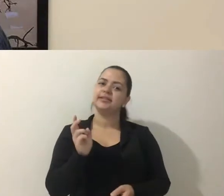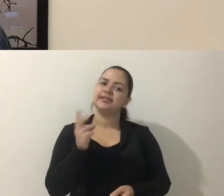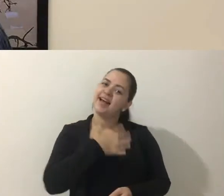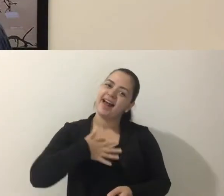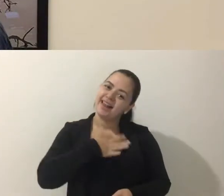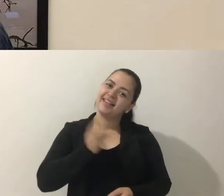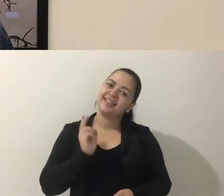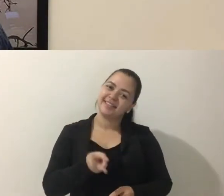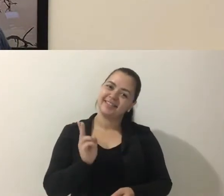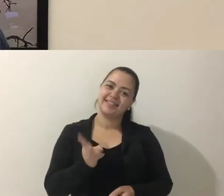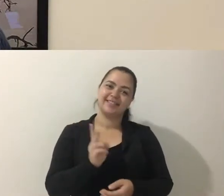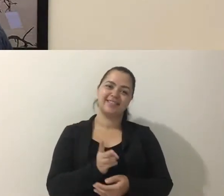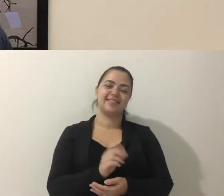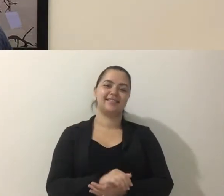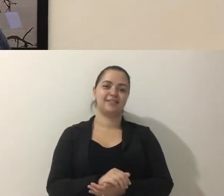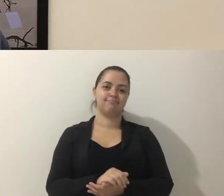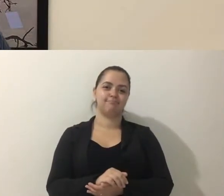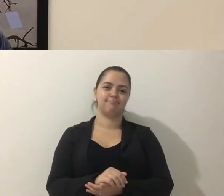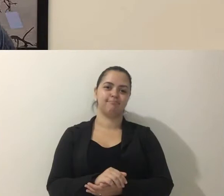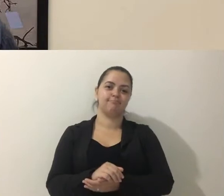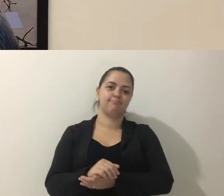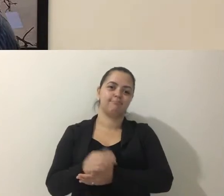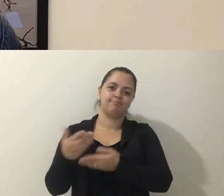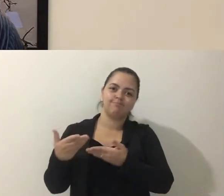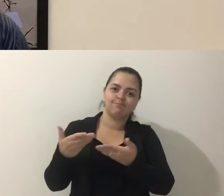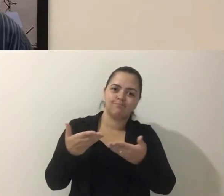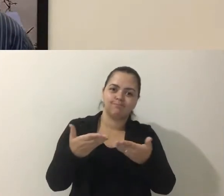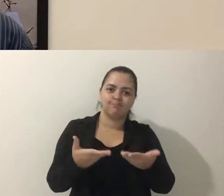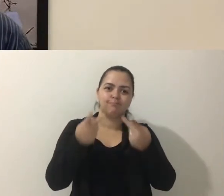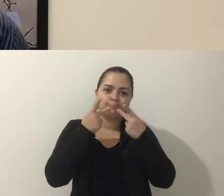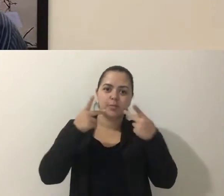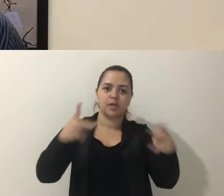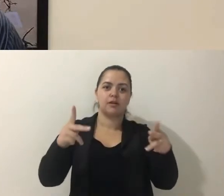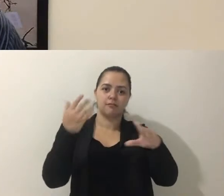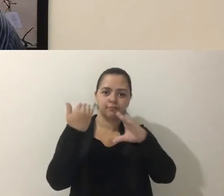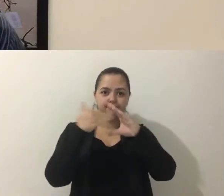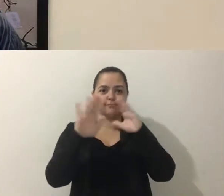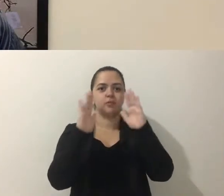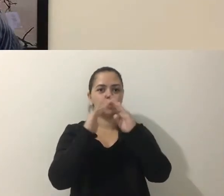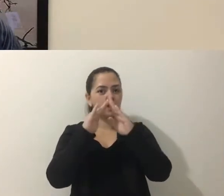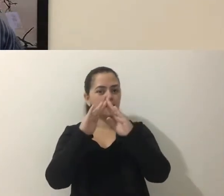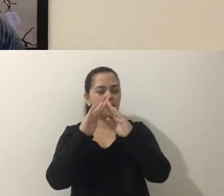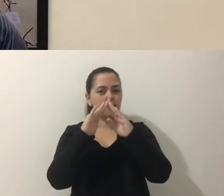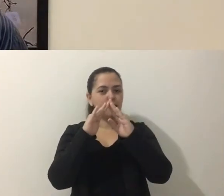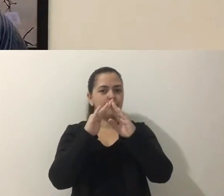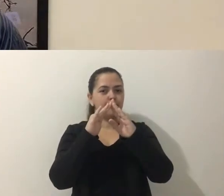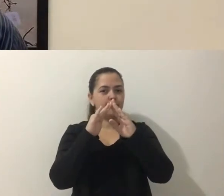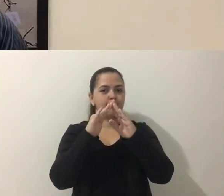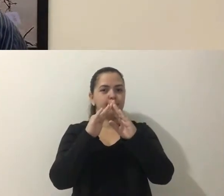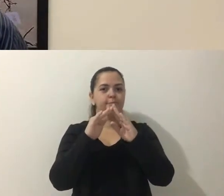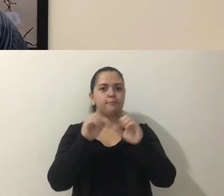grande alegria poder chegar até você, ao seu lar, à sua casa, levando